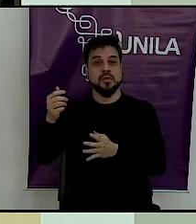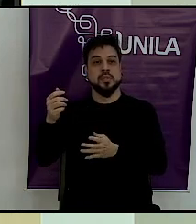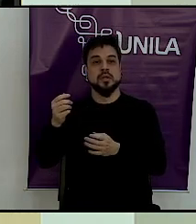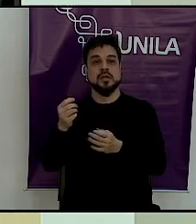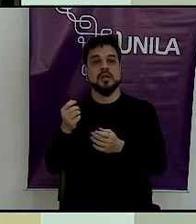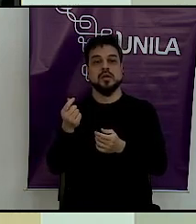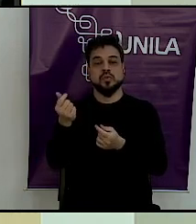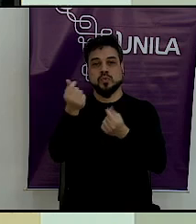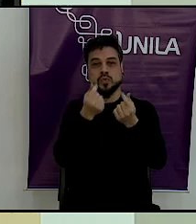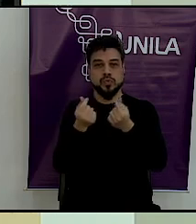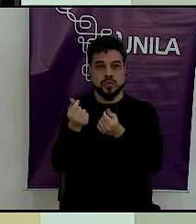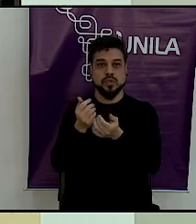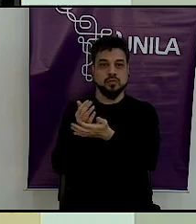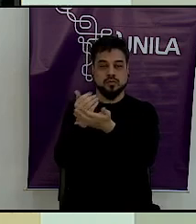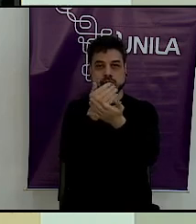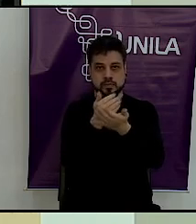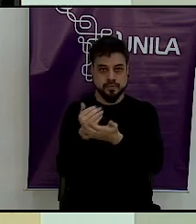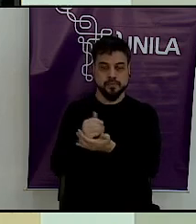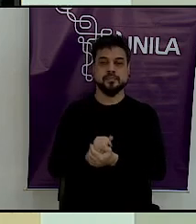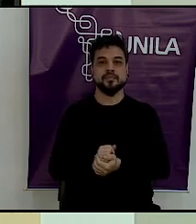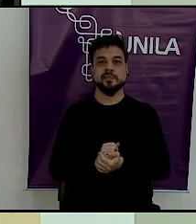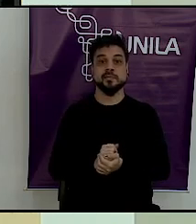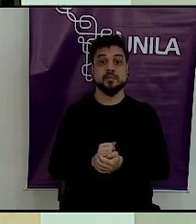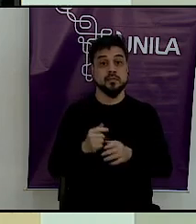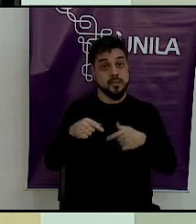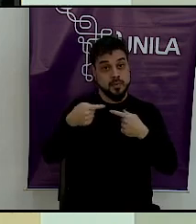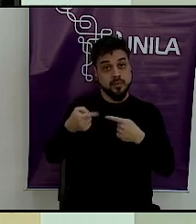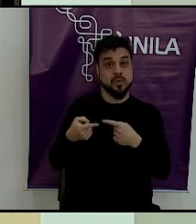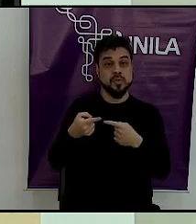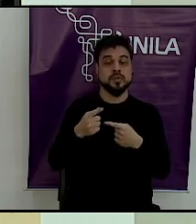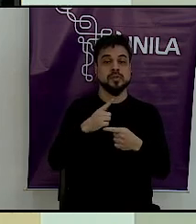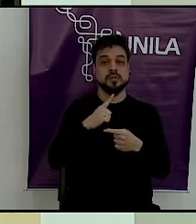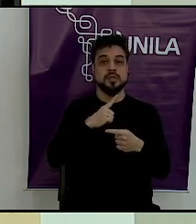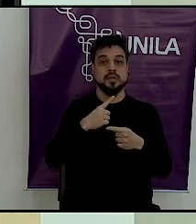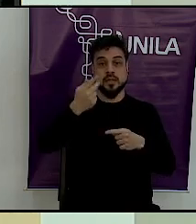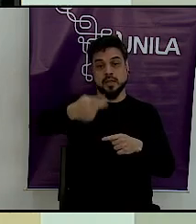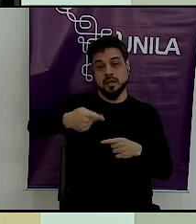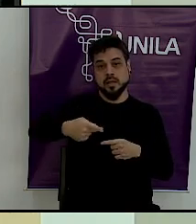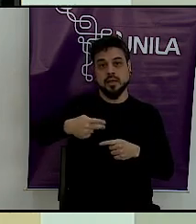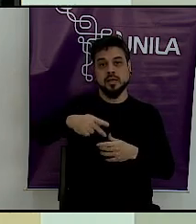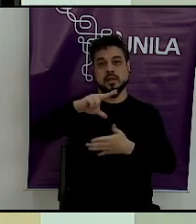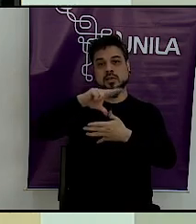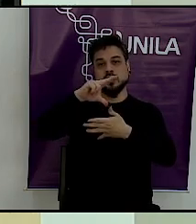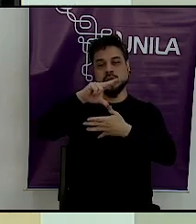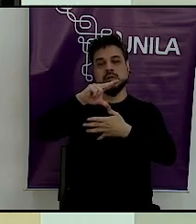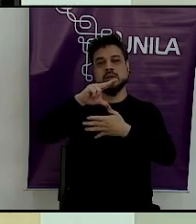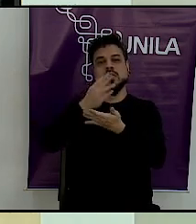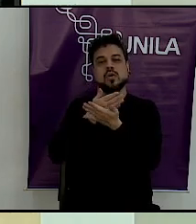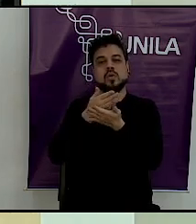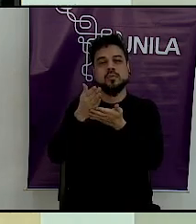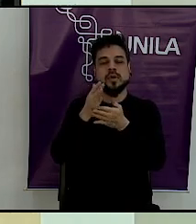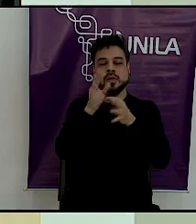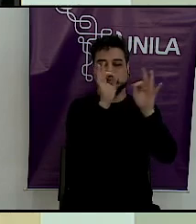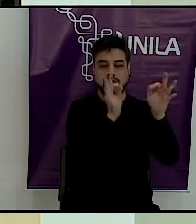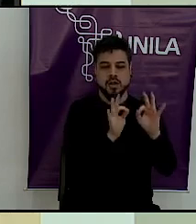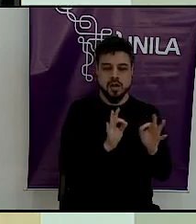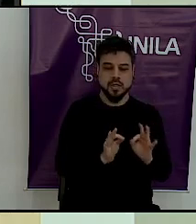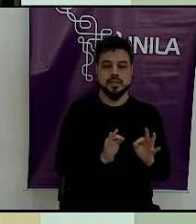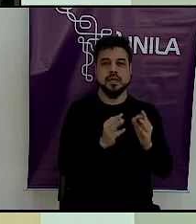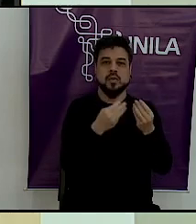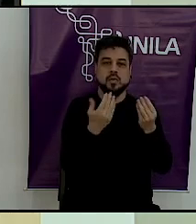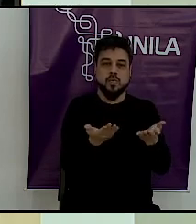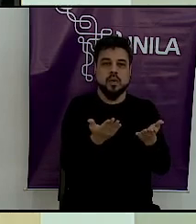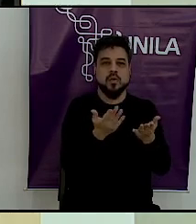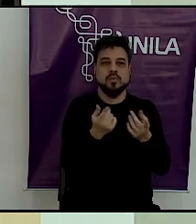distribuição de recursos. A partir daí, vem a nossa programação orçamentária, que nós já começamos aí desde início de